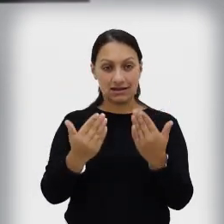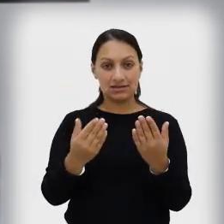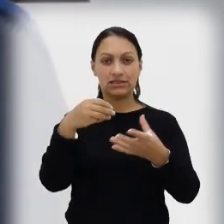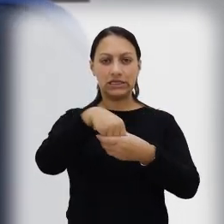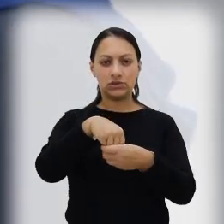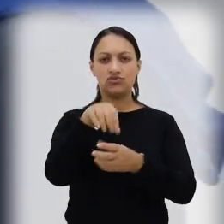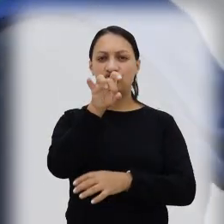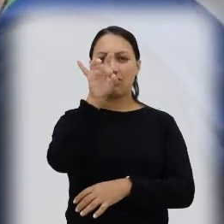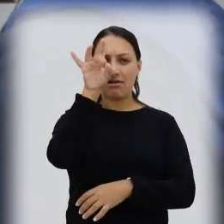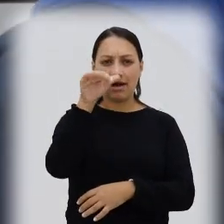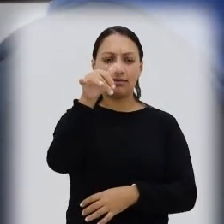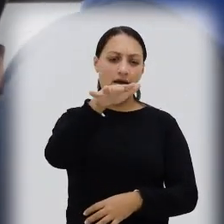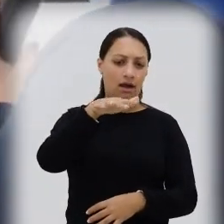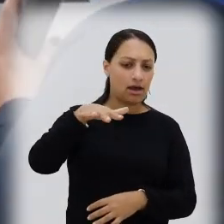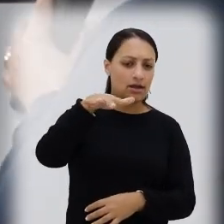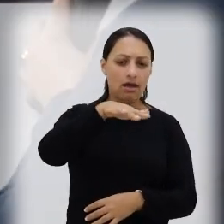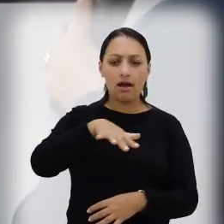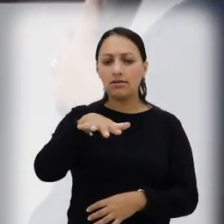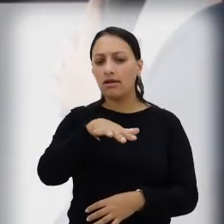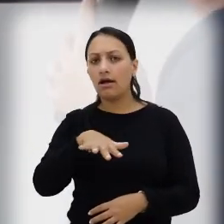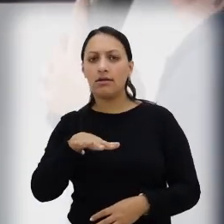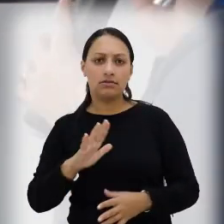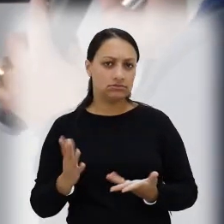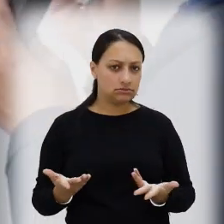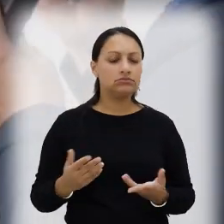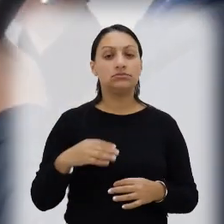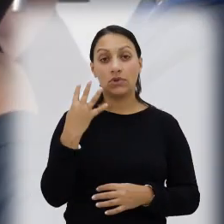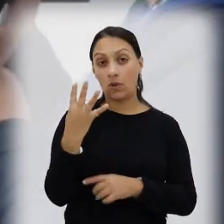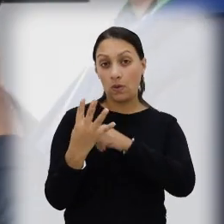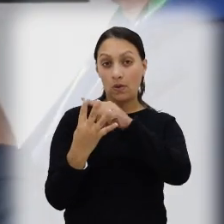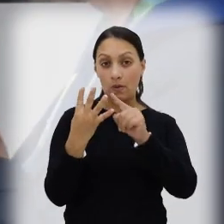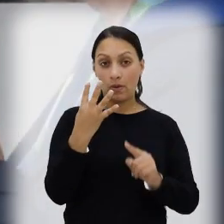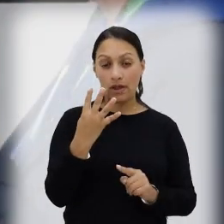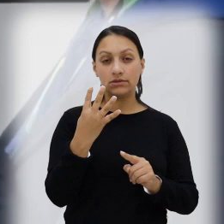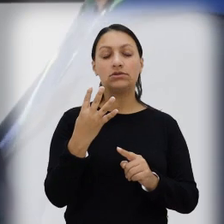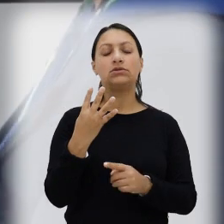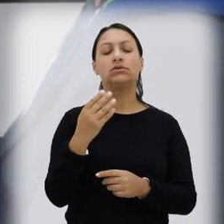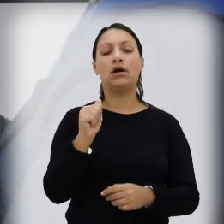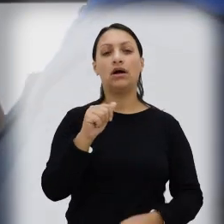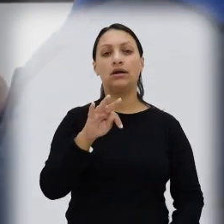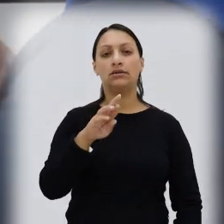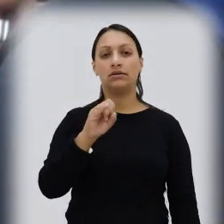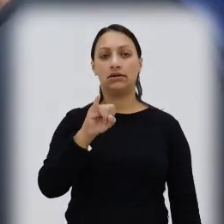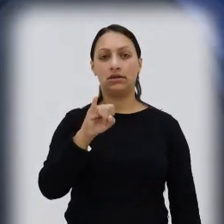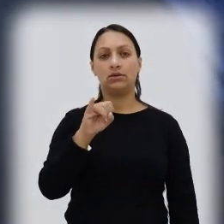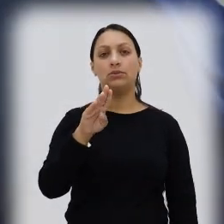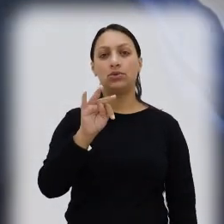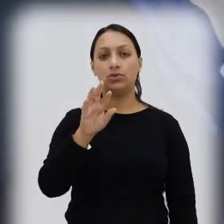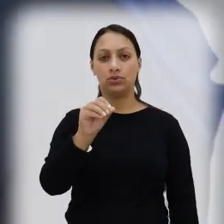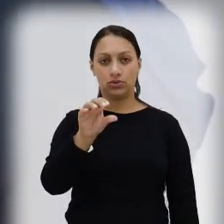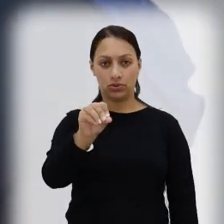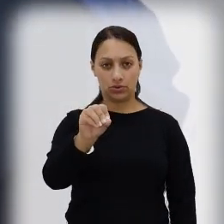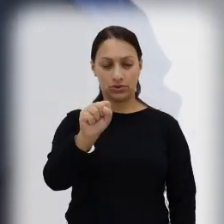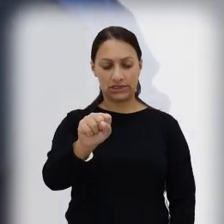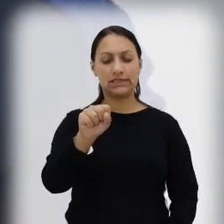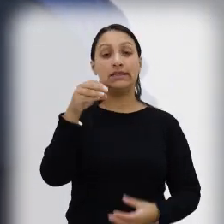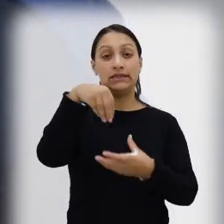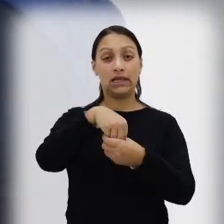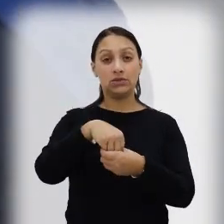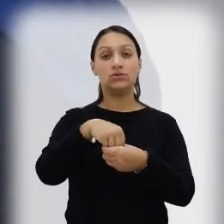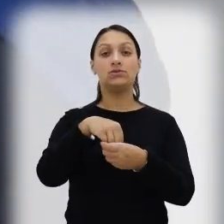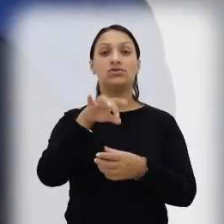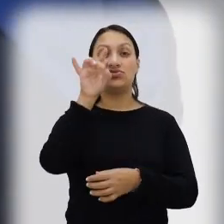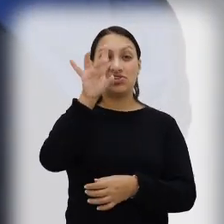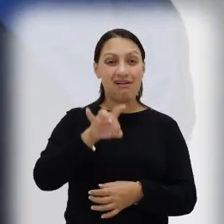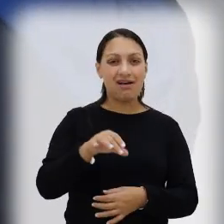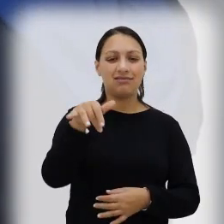dessas áreas, né? E nós criamos, então, 4 grandes atributos dentro de cada uma dessas